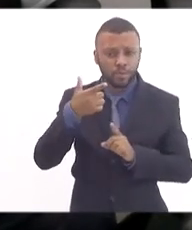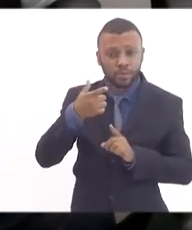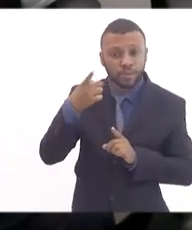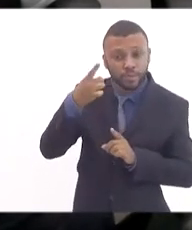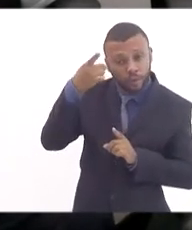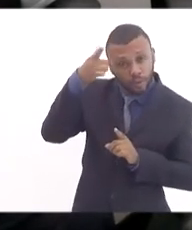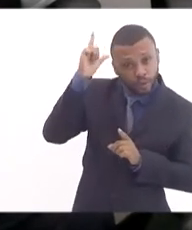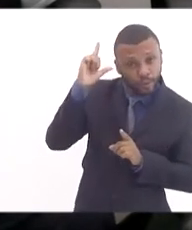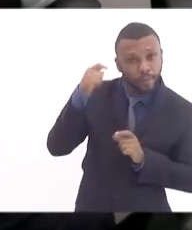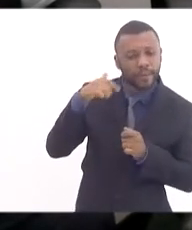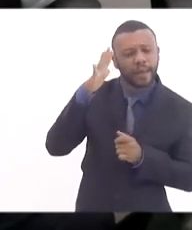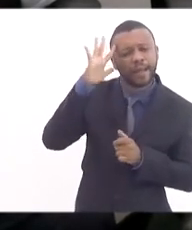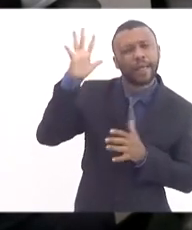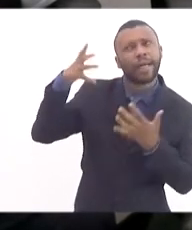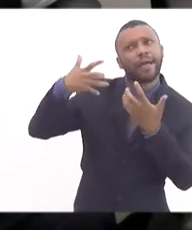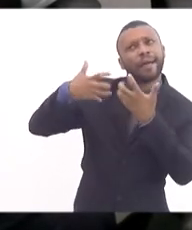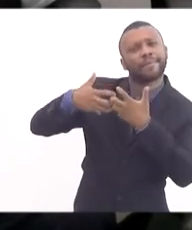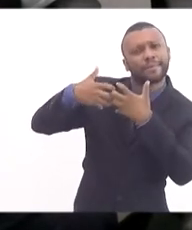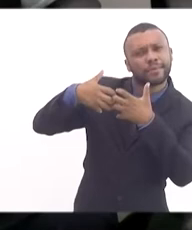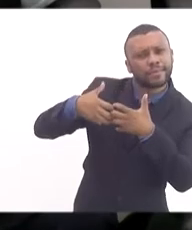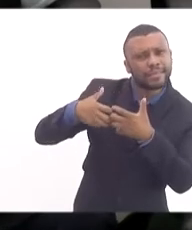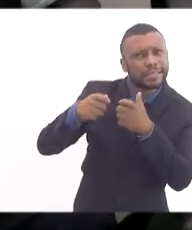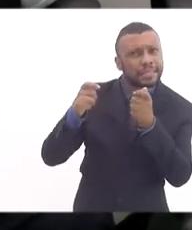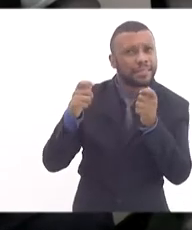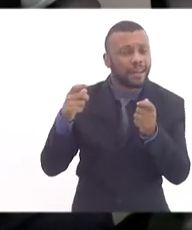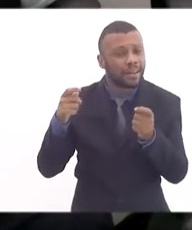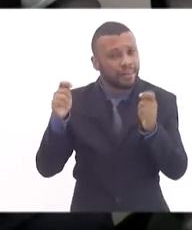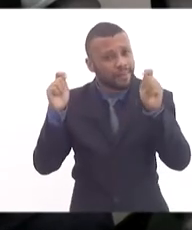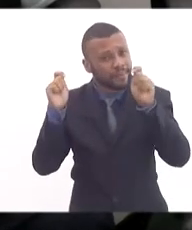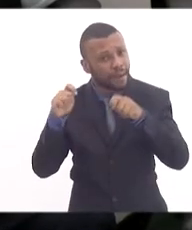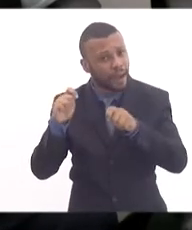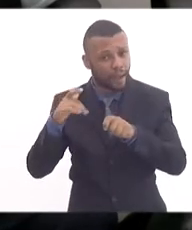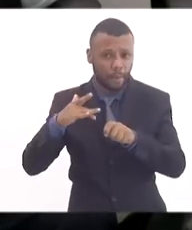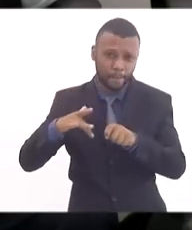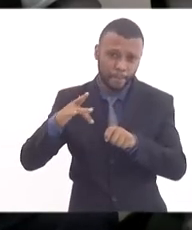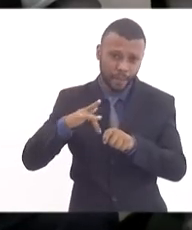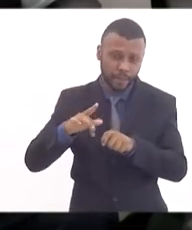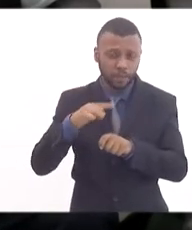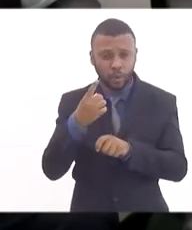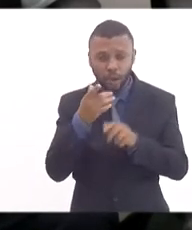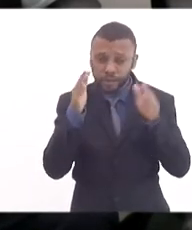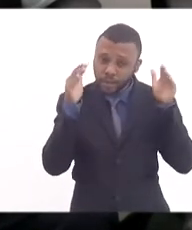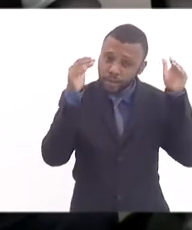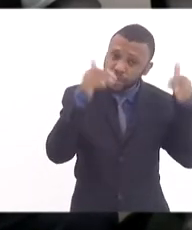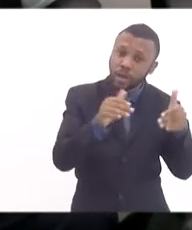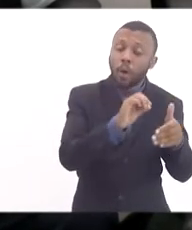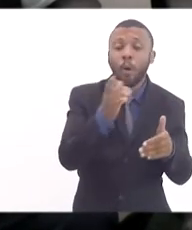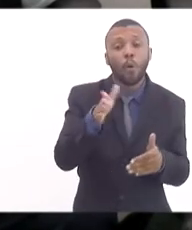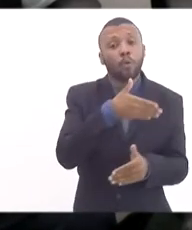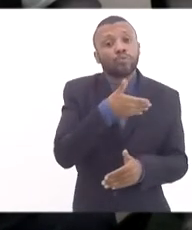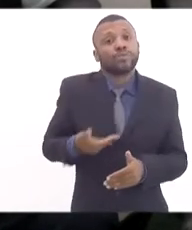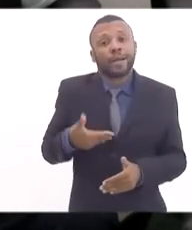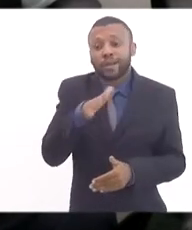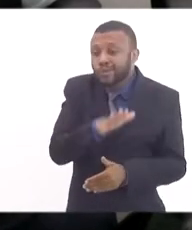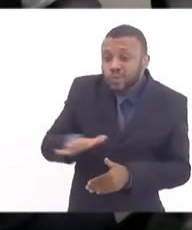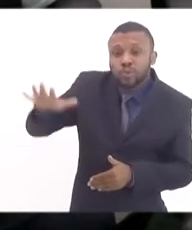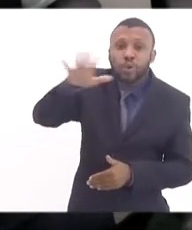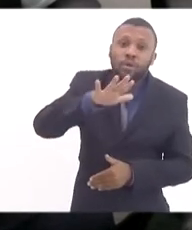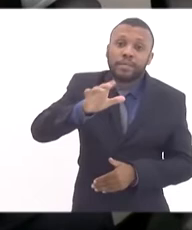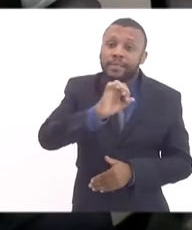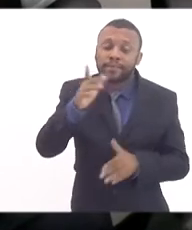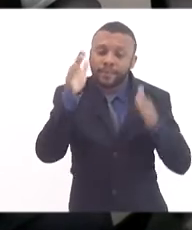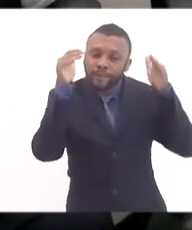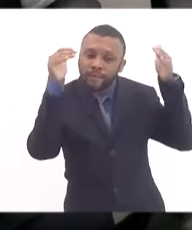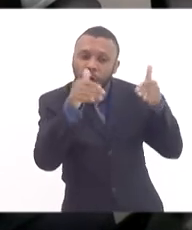refletir se vale a pena só fechar ali ou abrir o estado todo Porque a partir do momento que você fecha numa determinada região